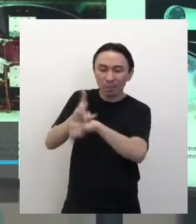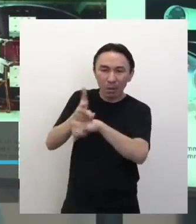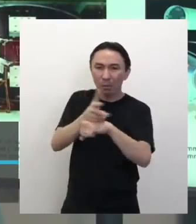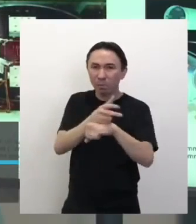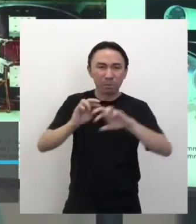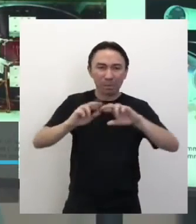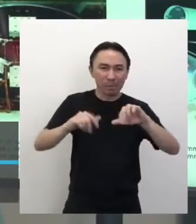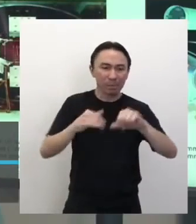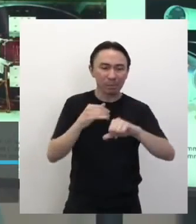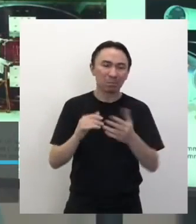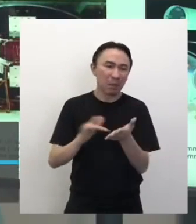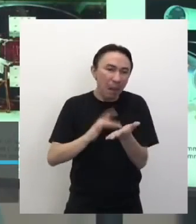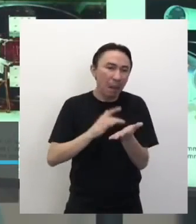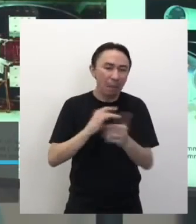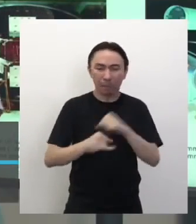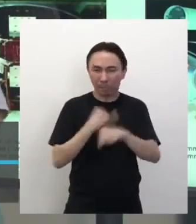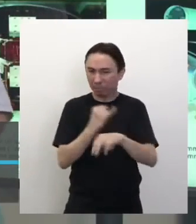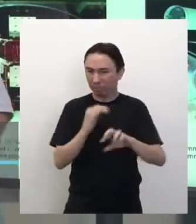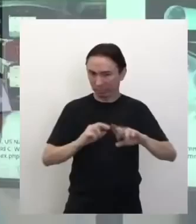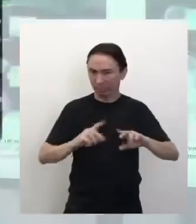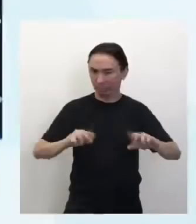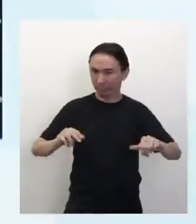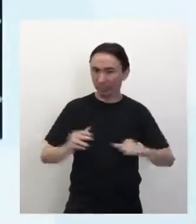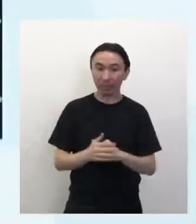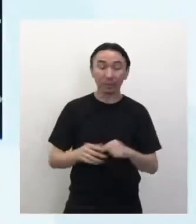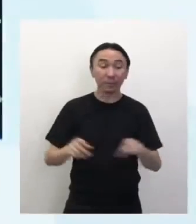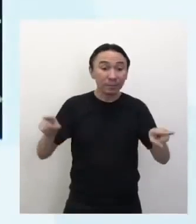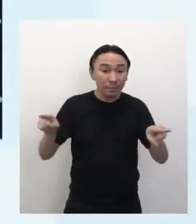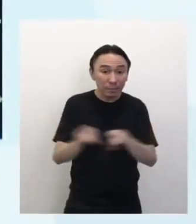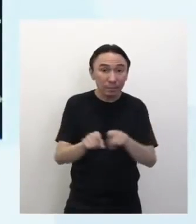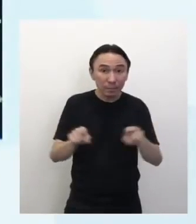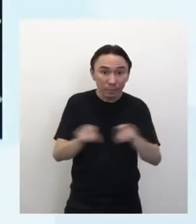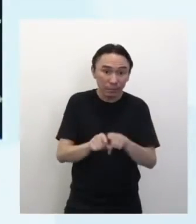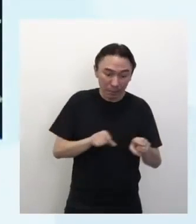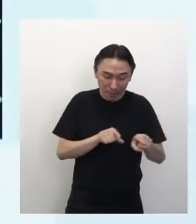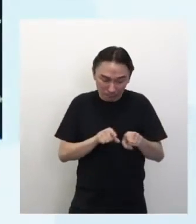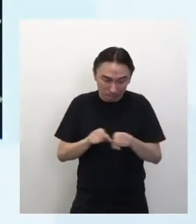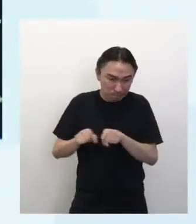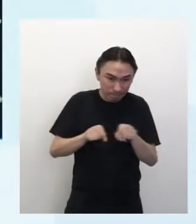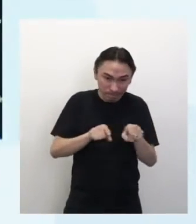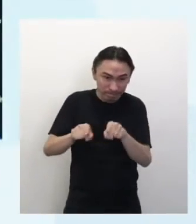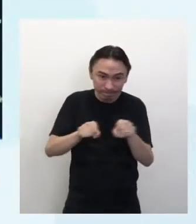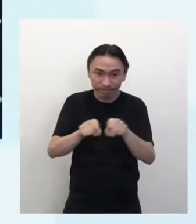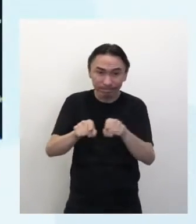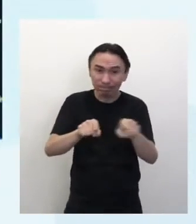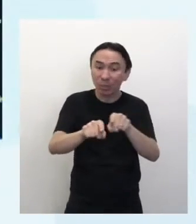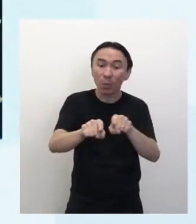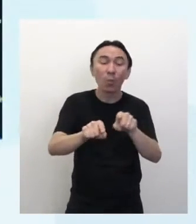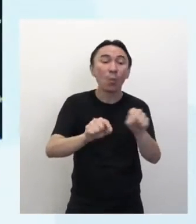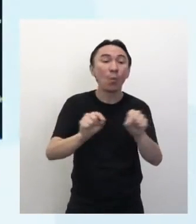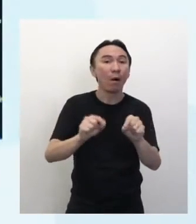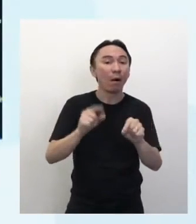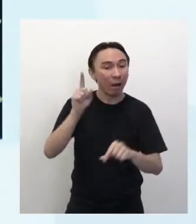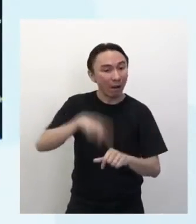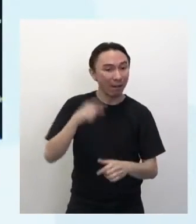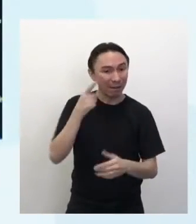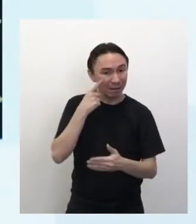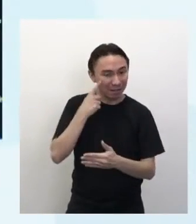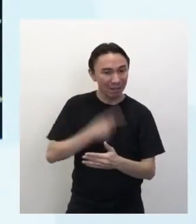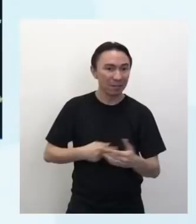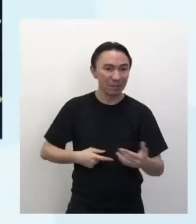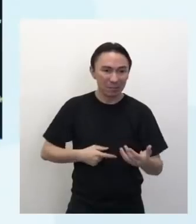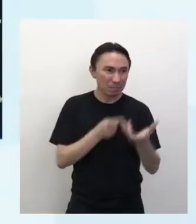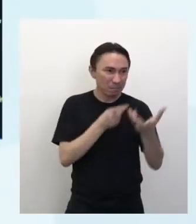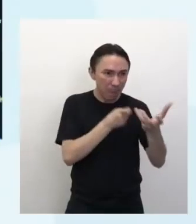nossa sociedade. E tem também a questão da corrida armamentista, né, que era muito discutida na época da Guerra Fria, aí, pós-Segunda